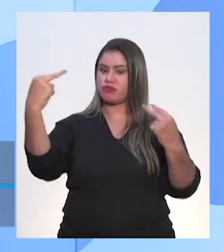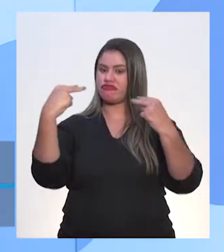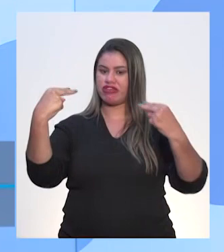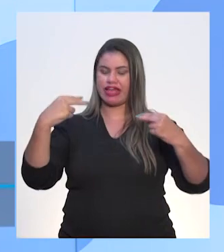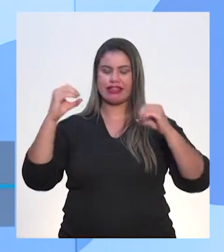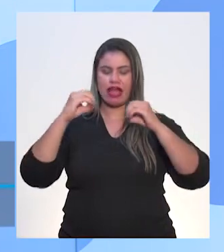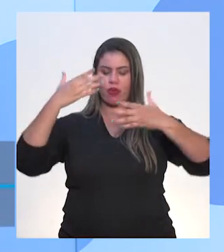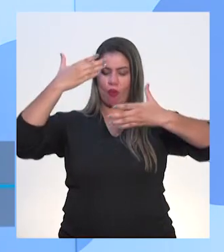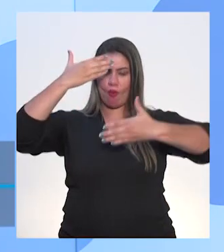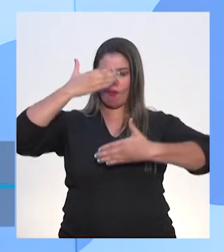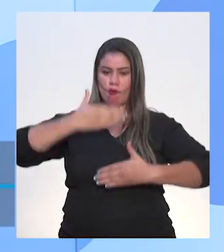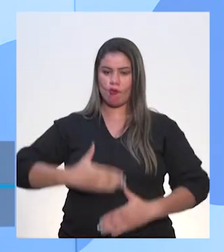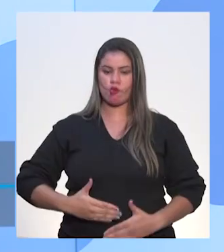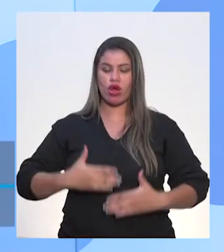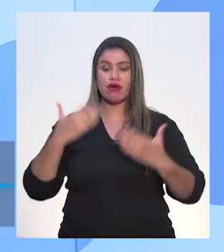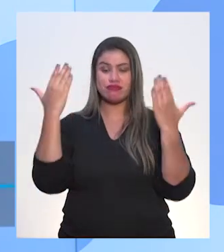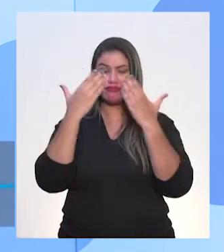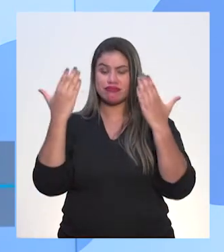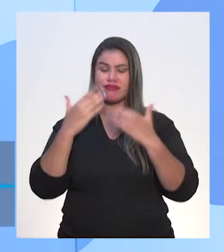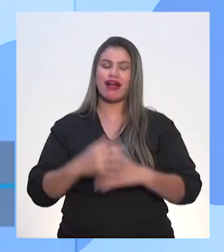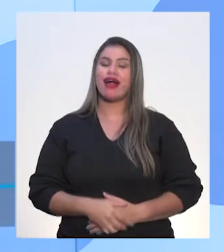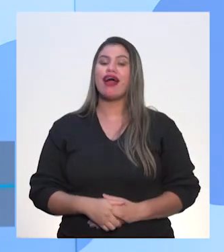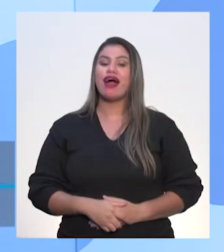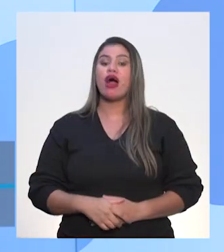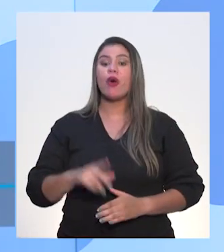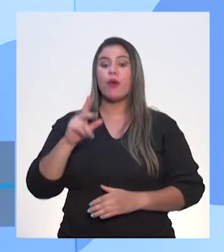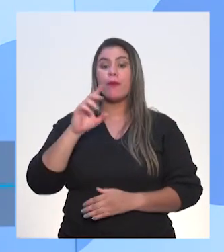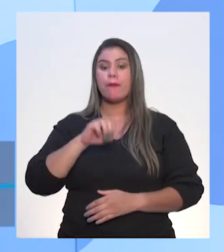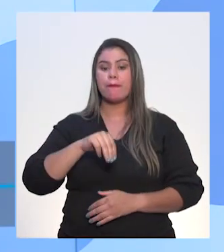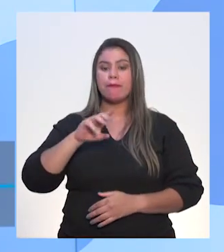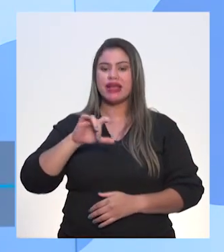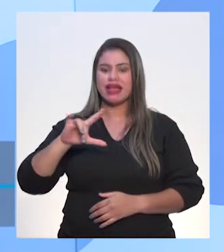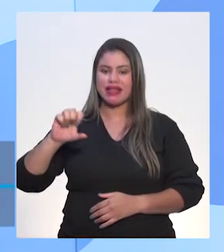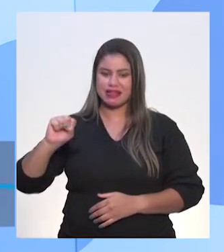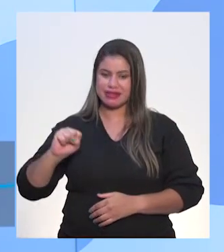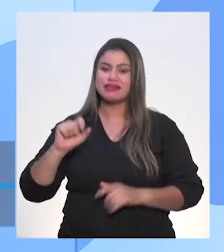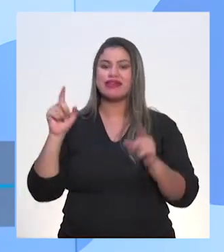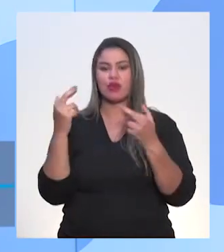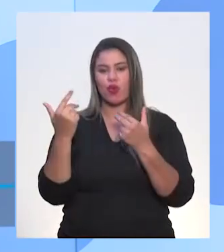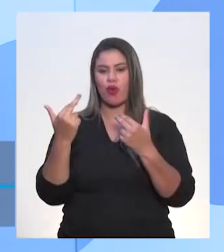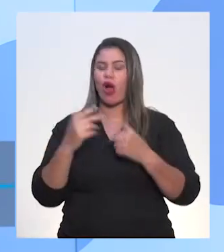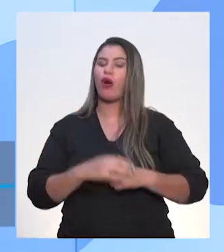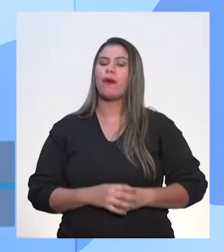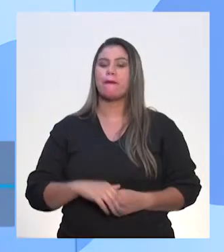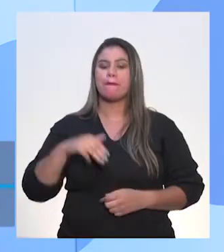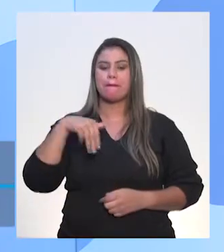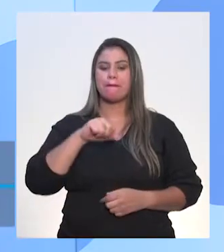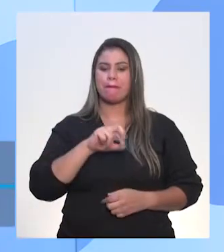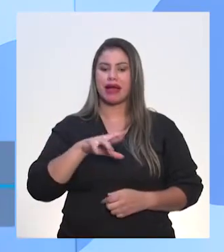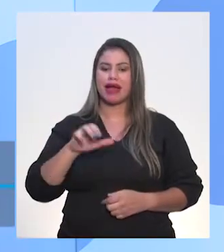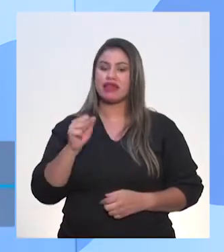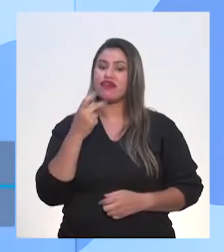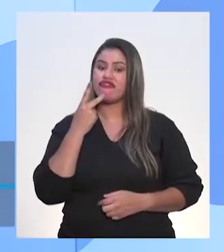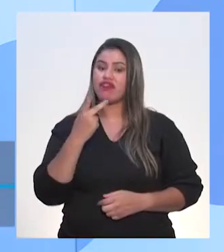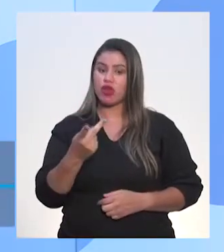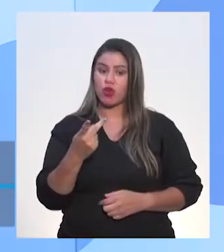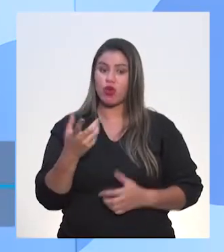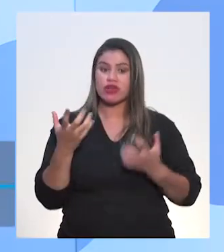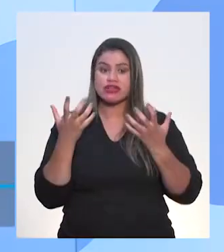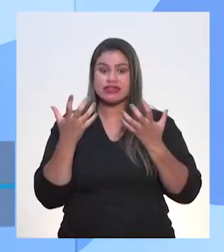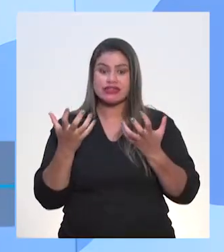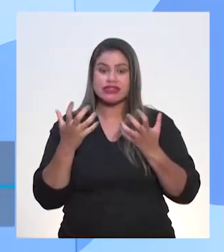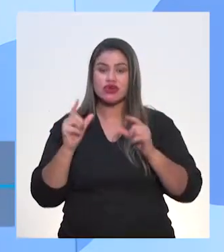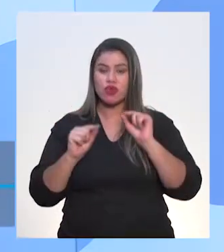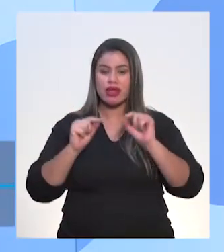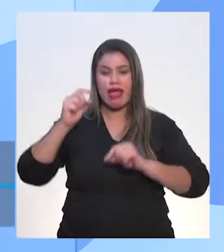assim como estudante Melissa também a professora Elizete que trouxe a resposta dela a professora Maria da Conceição diz que poder